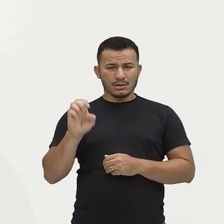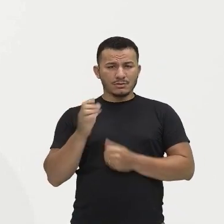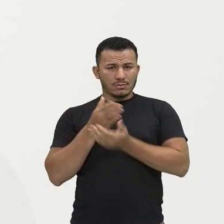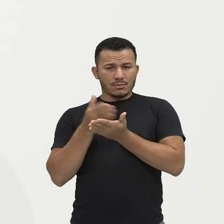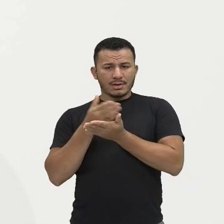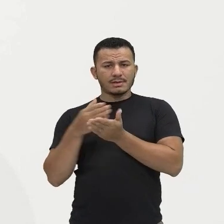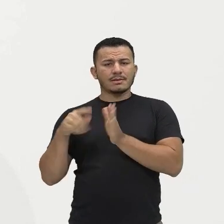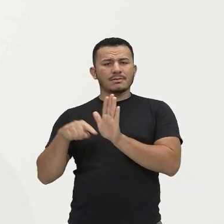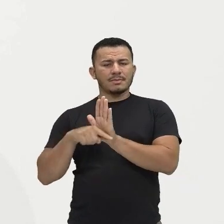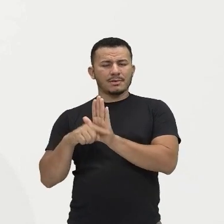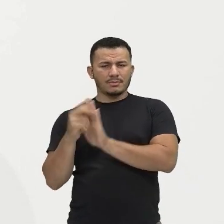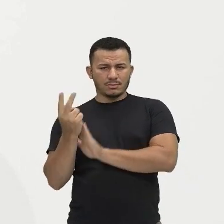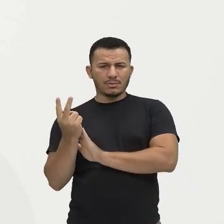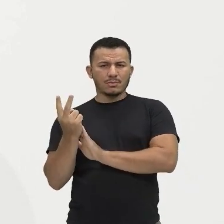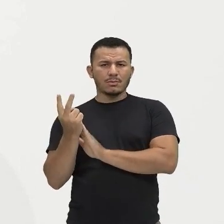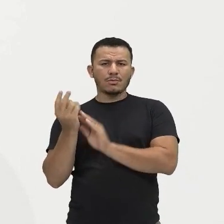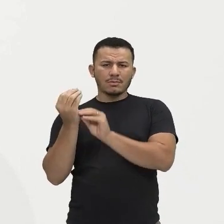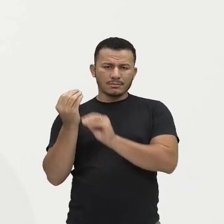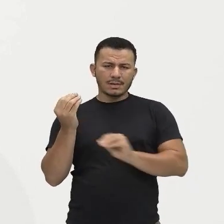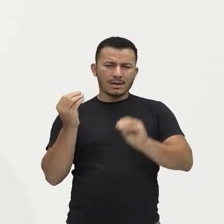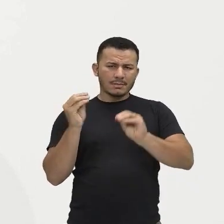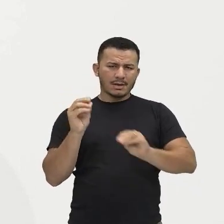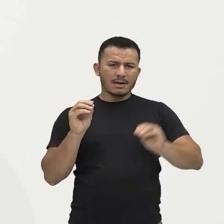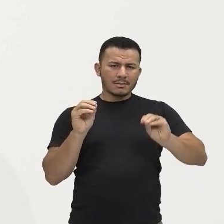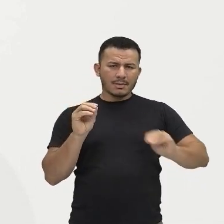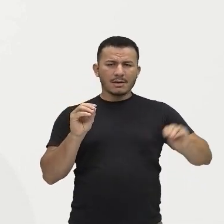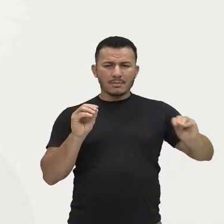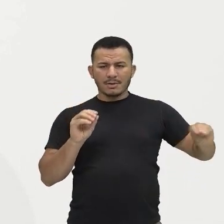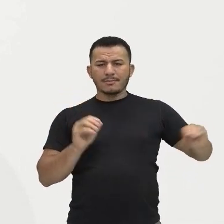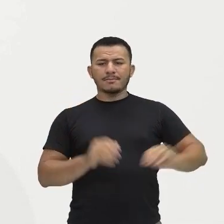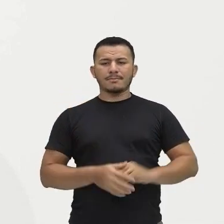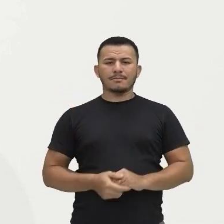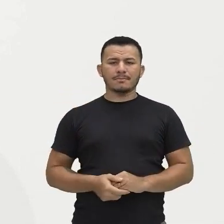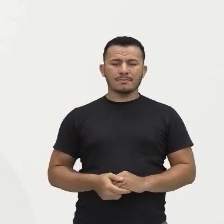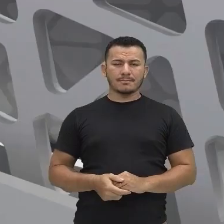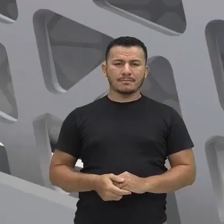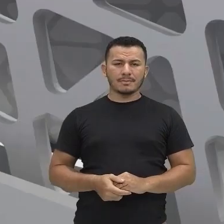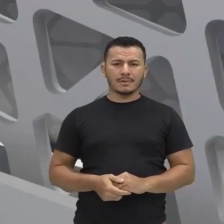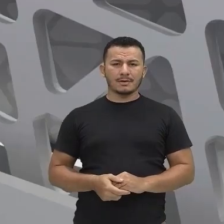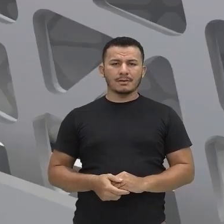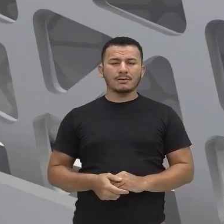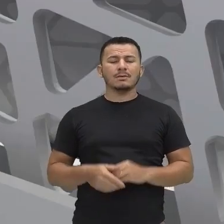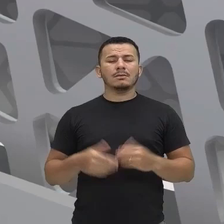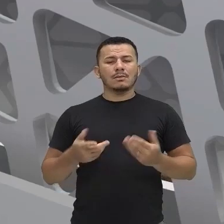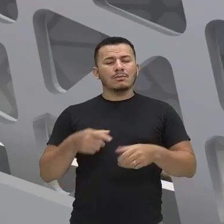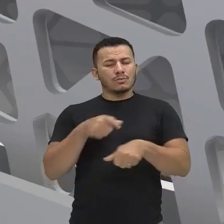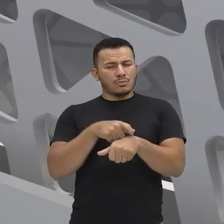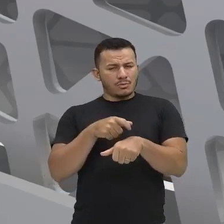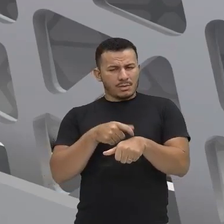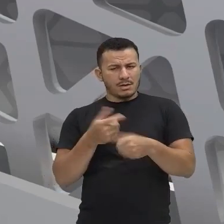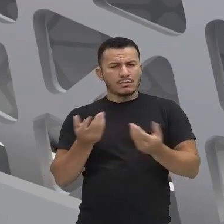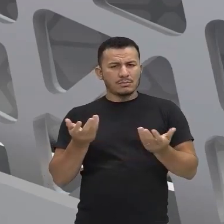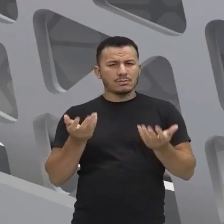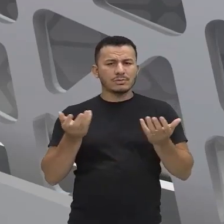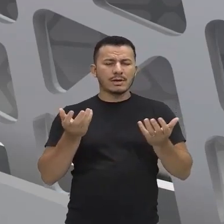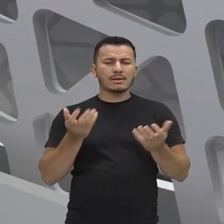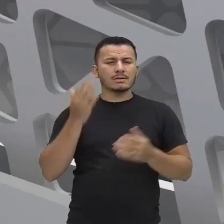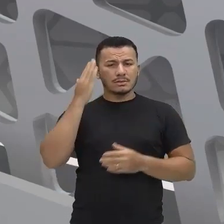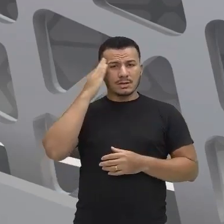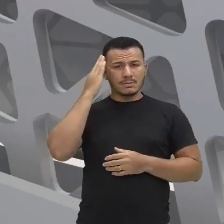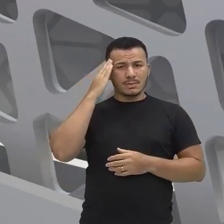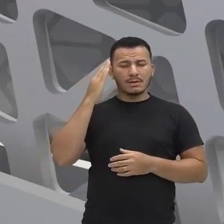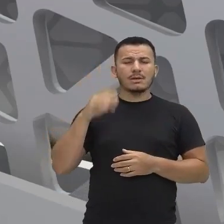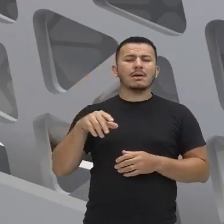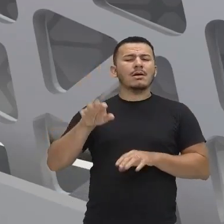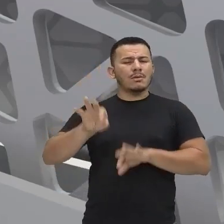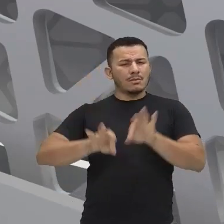2. Então, observem o seguinte. Quando nós queremos determinar,